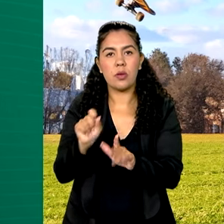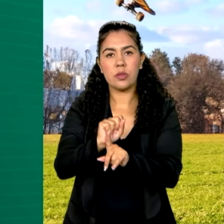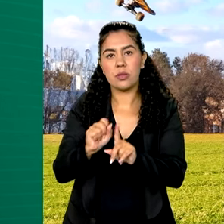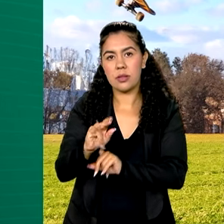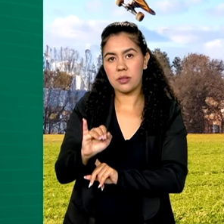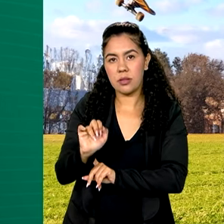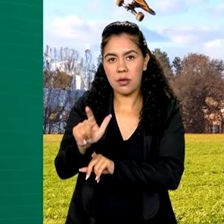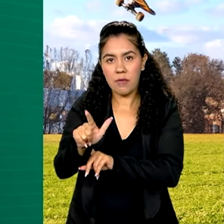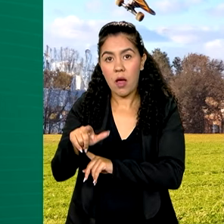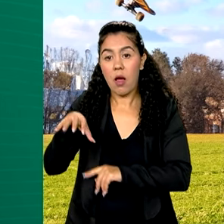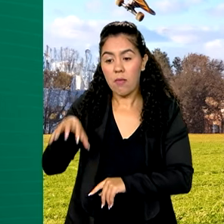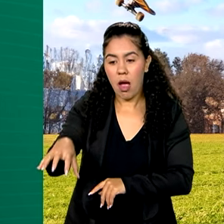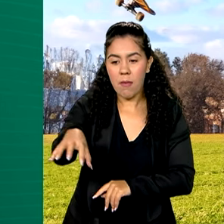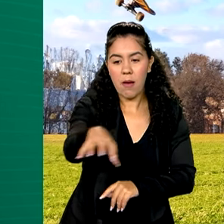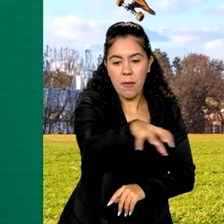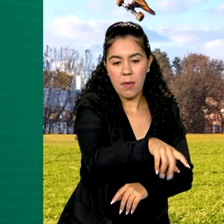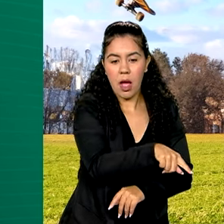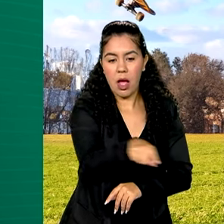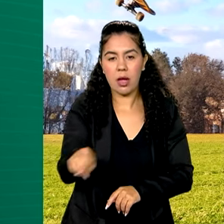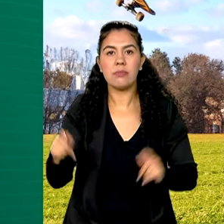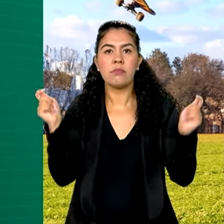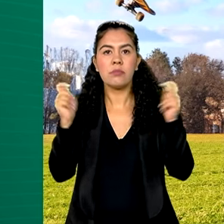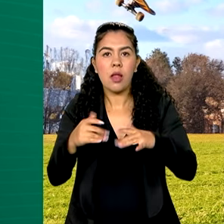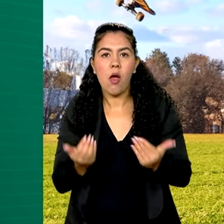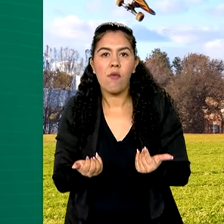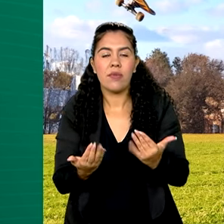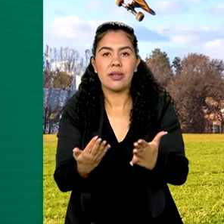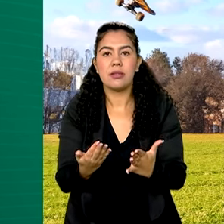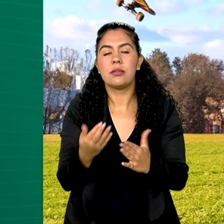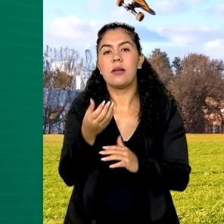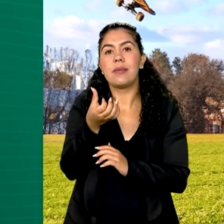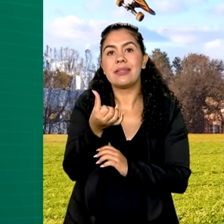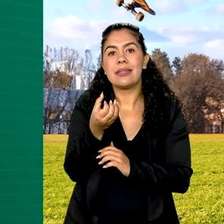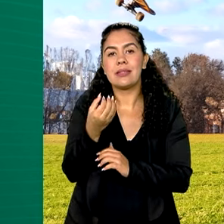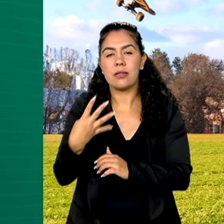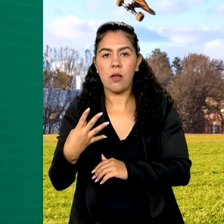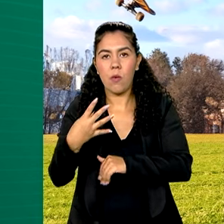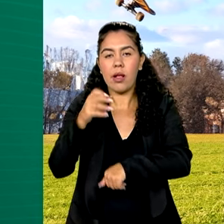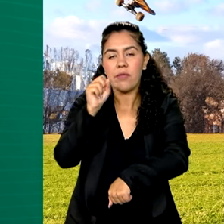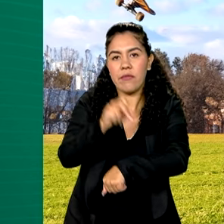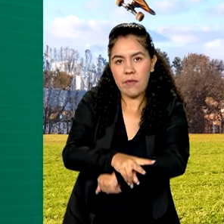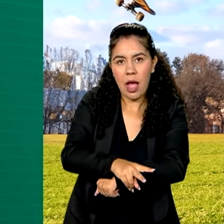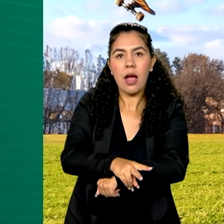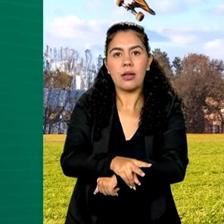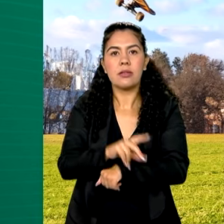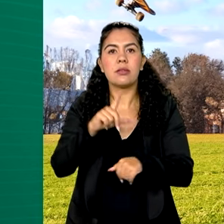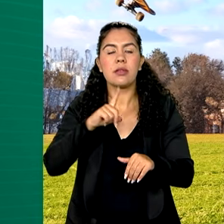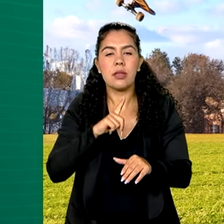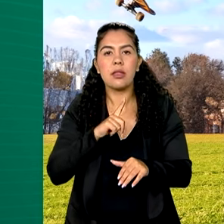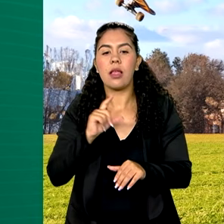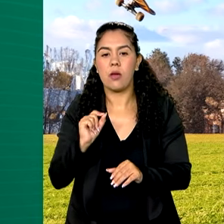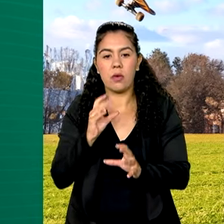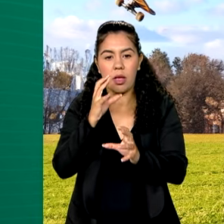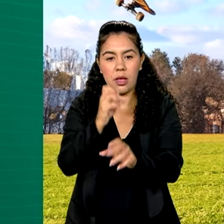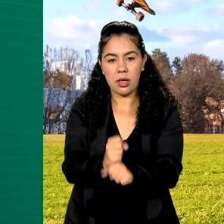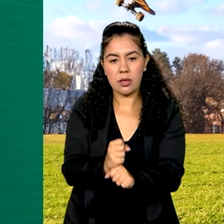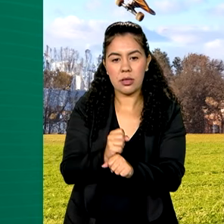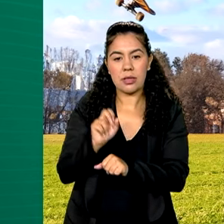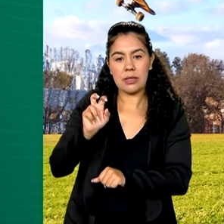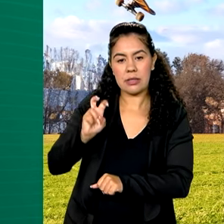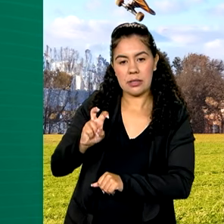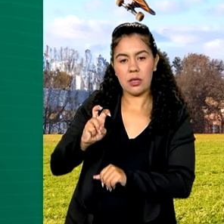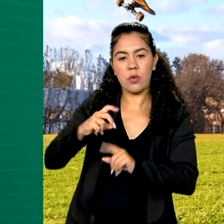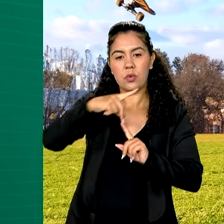pode atender até 64 pessoas de diferentes idades, com 5 propostas selecionadas, uma para cada região do